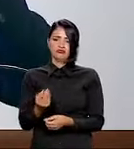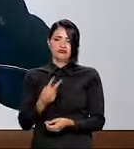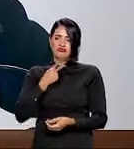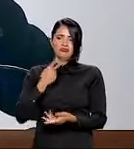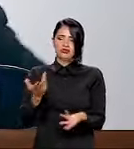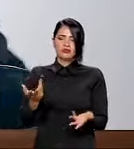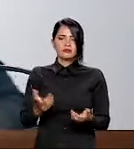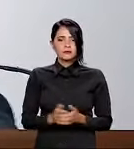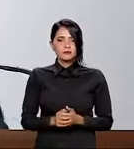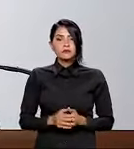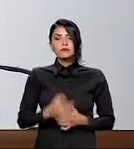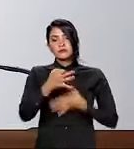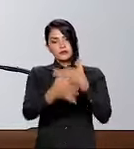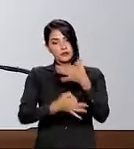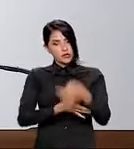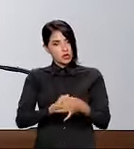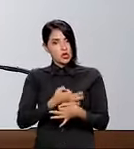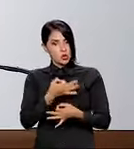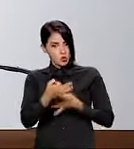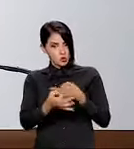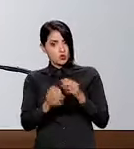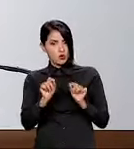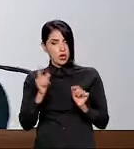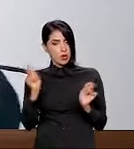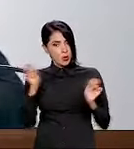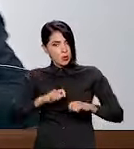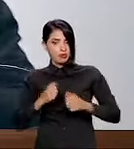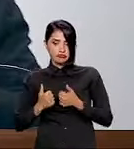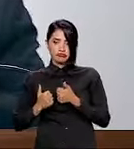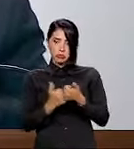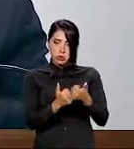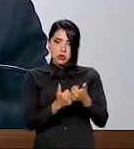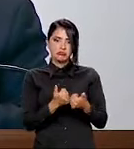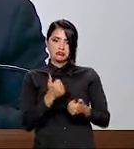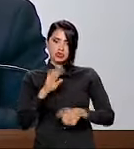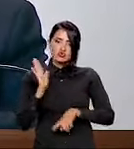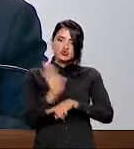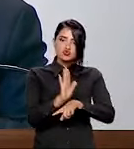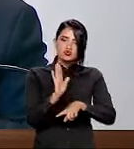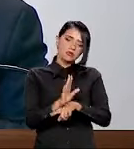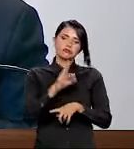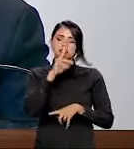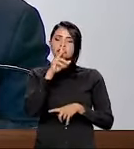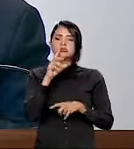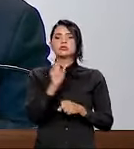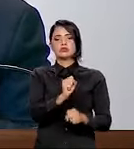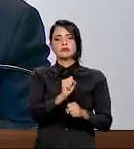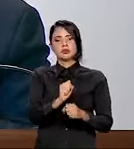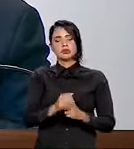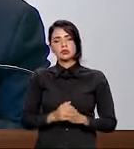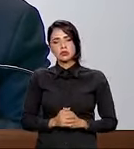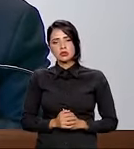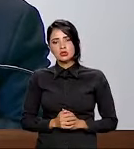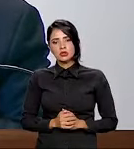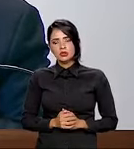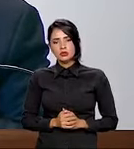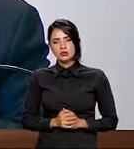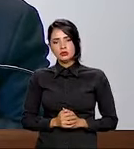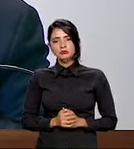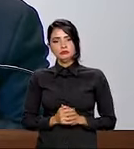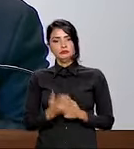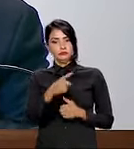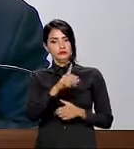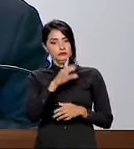eu acho que, naquilo que eu puder contribuir para o fortalecimento